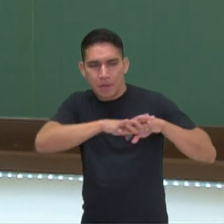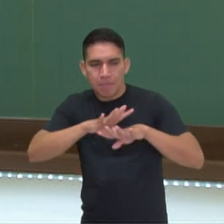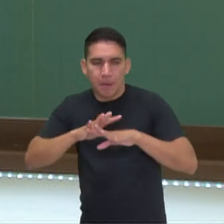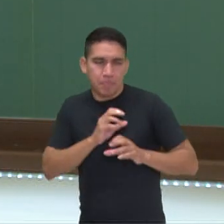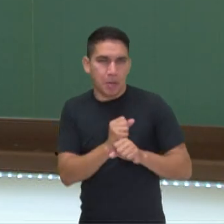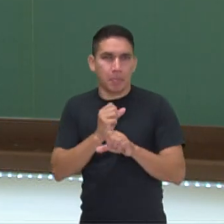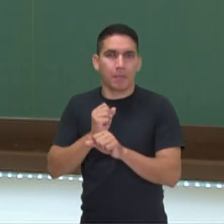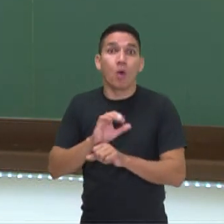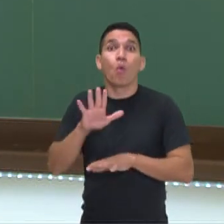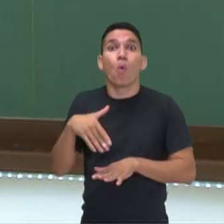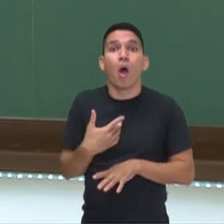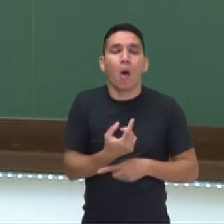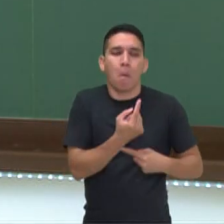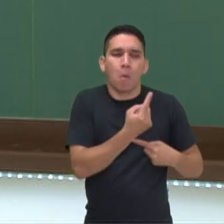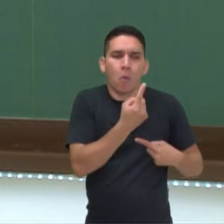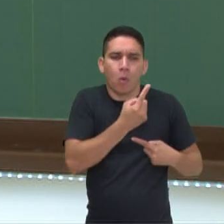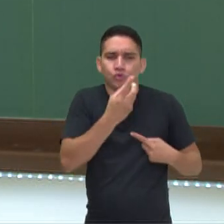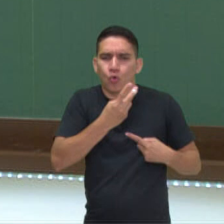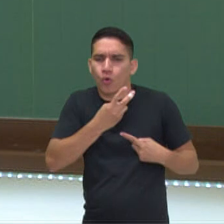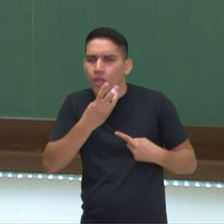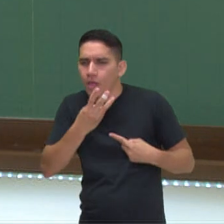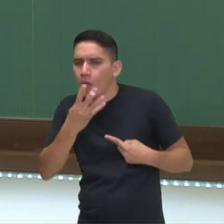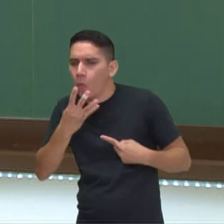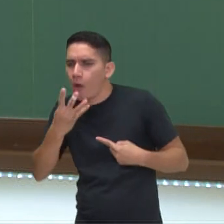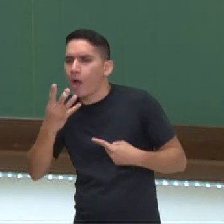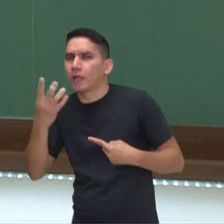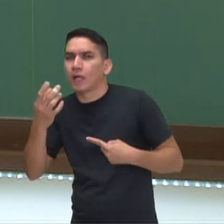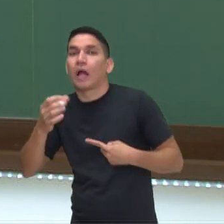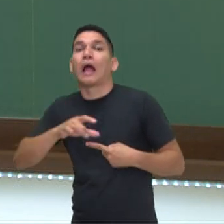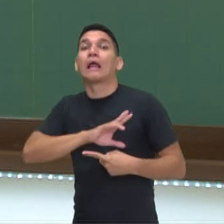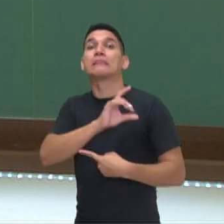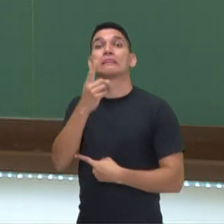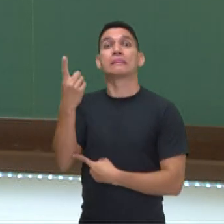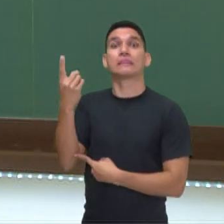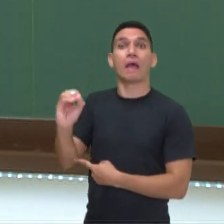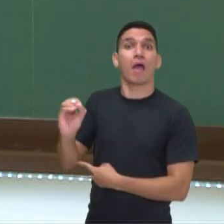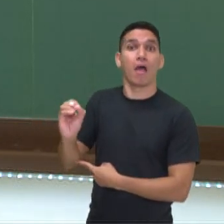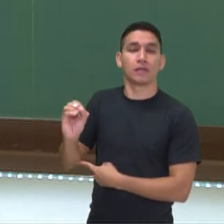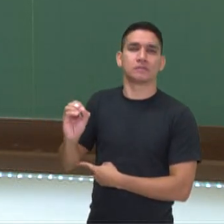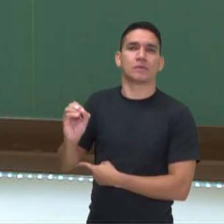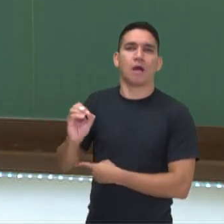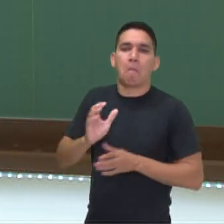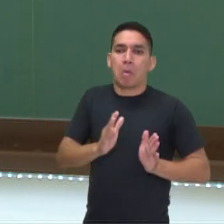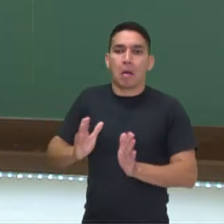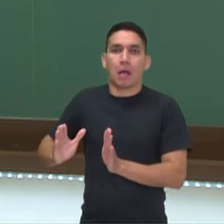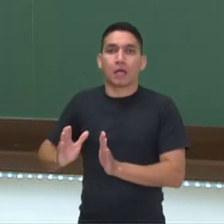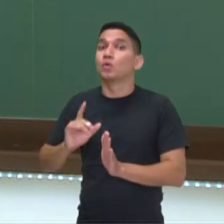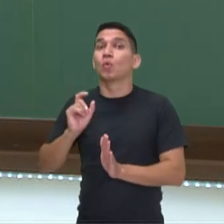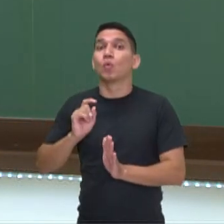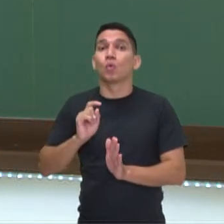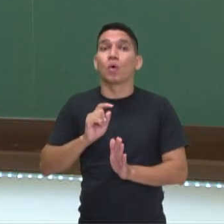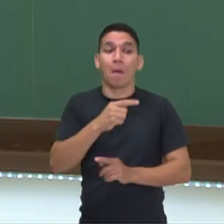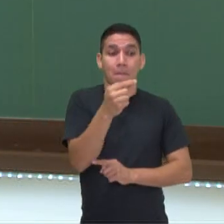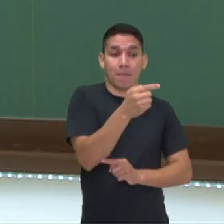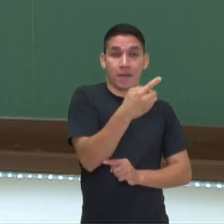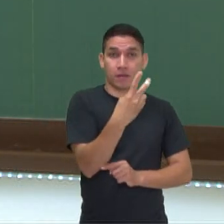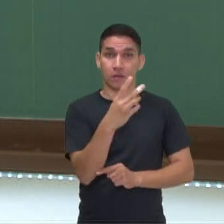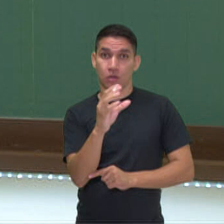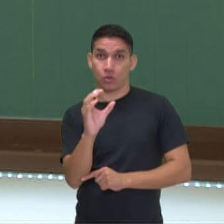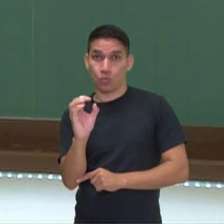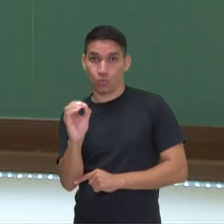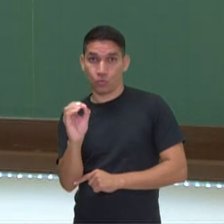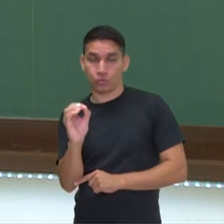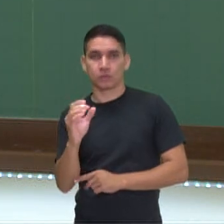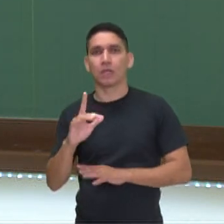a décima parte de menos 200. Quando a gente fala na décima parte de um número, é o mesmo